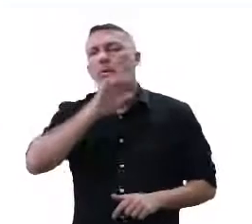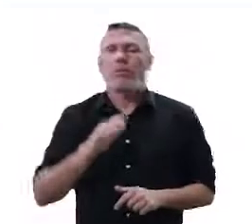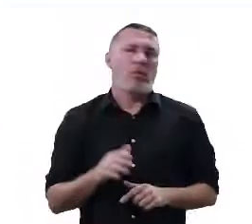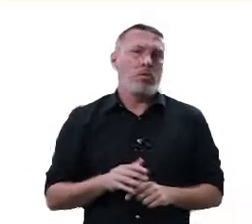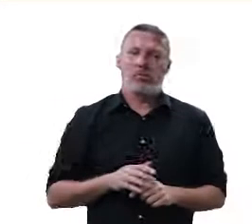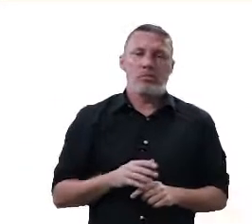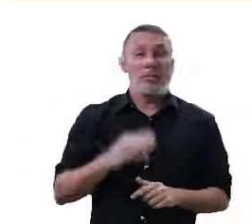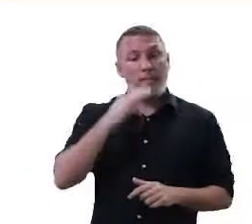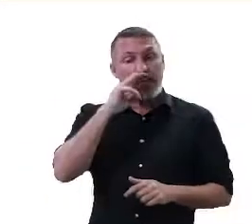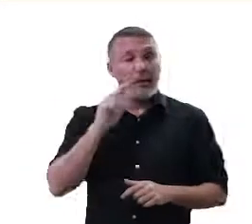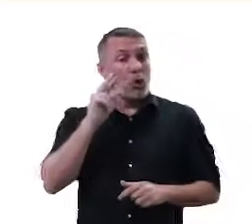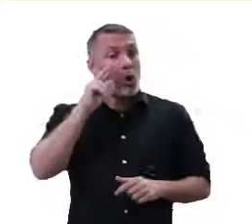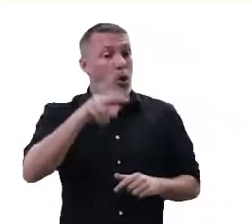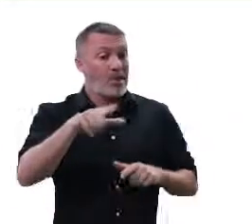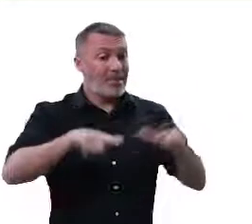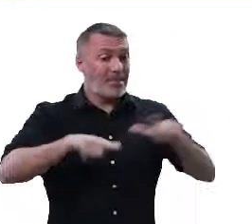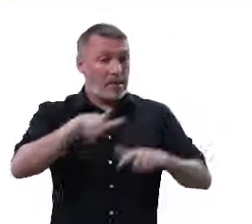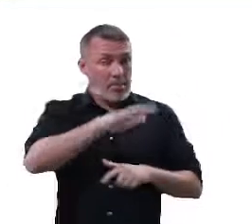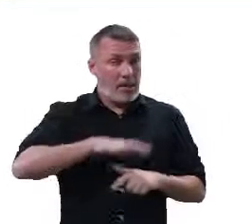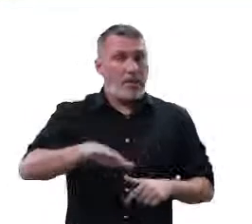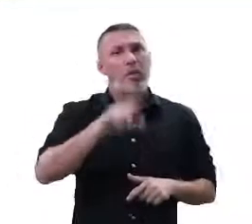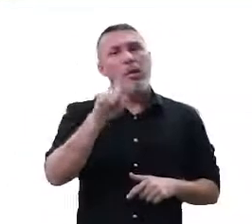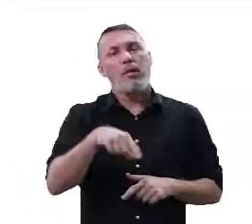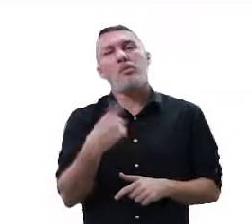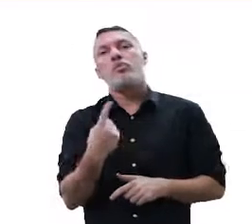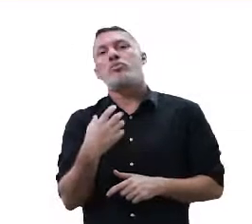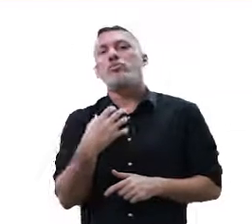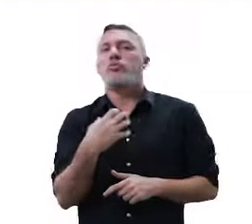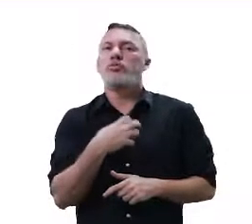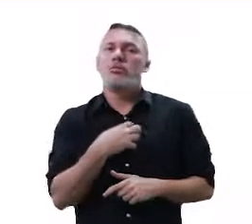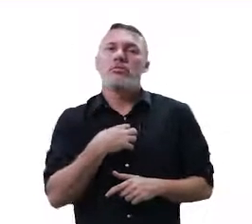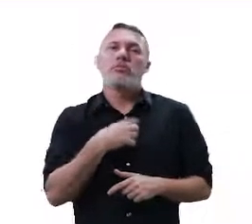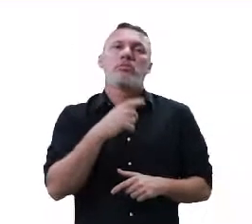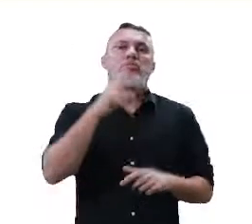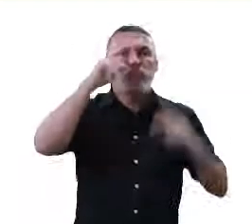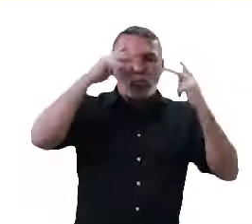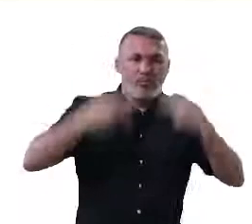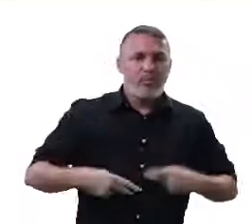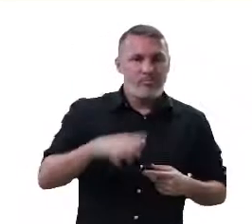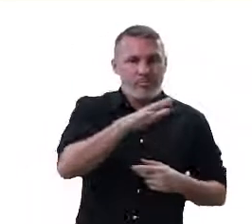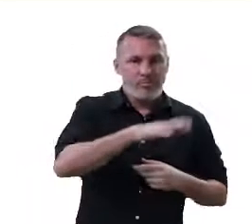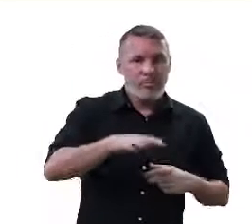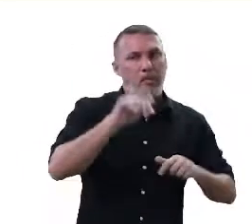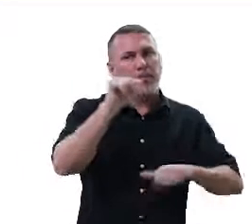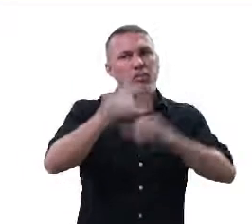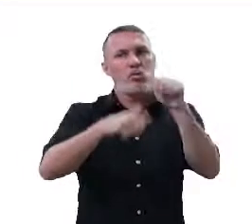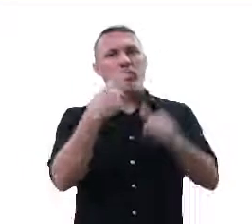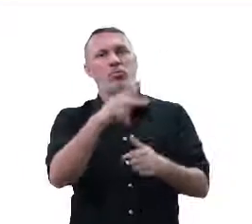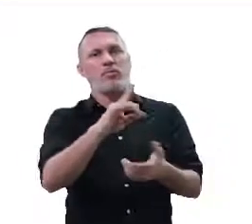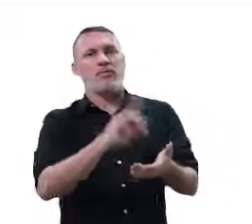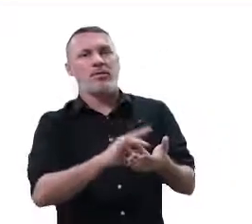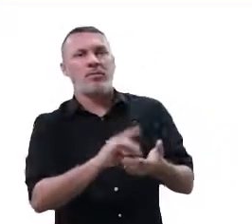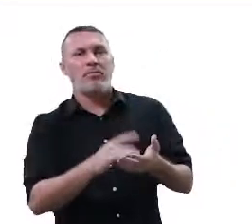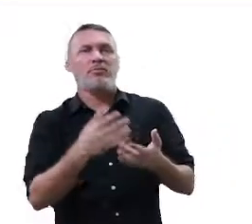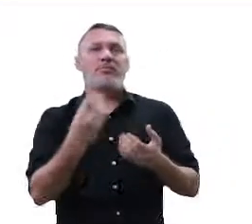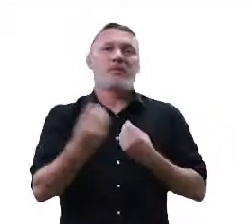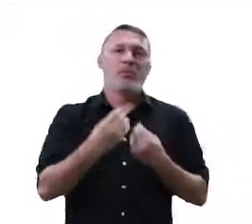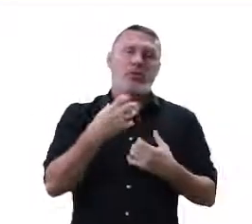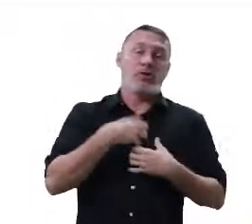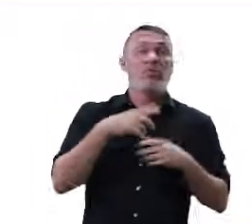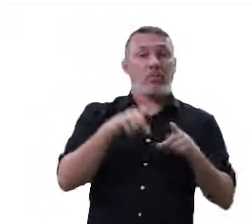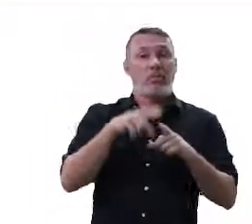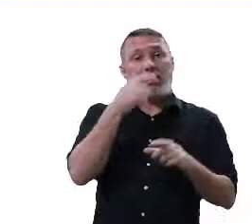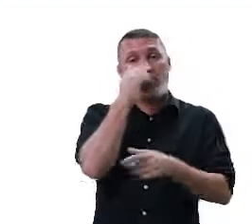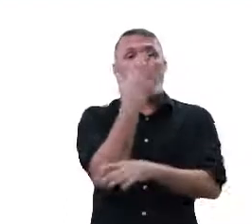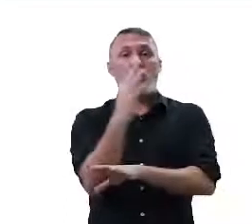ruim. O trabalho em Marx é uma forma de o homem transformar não apenas a sua realidade material, mas